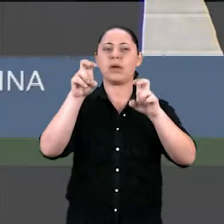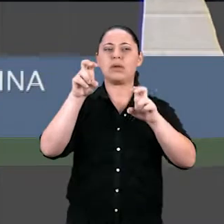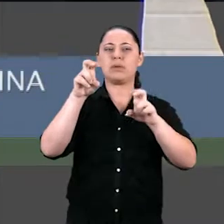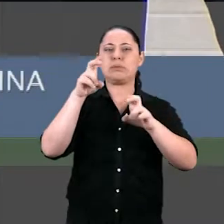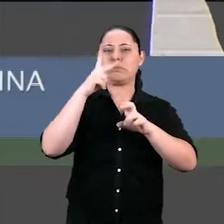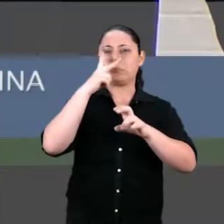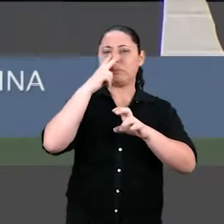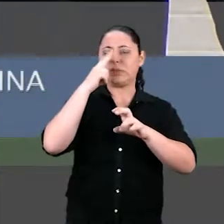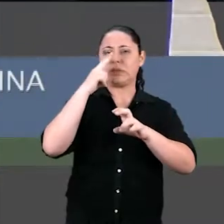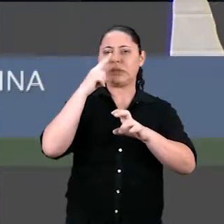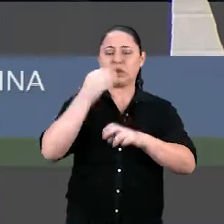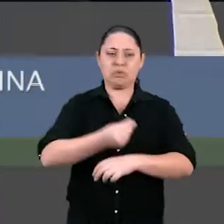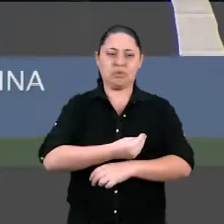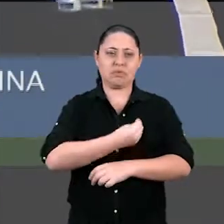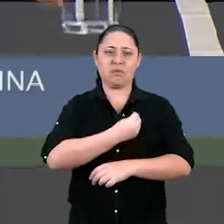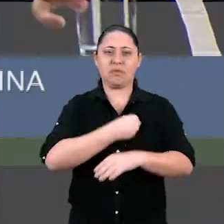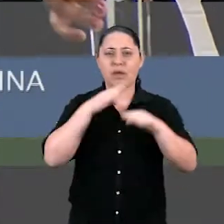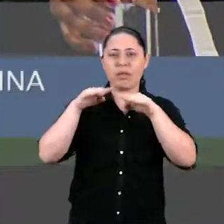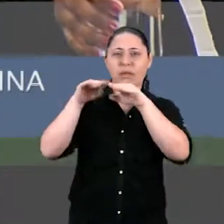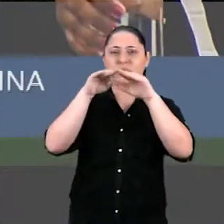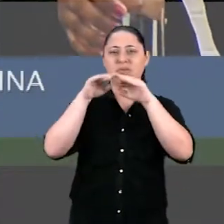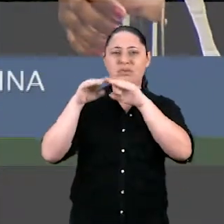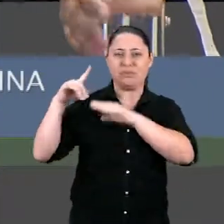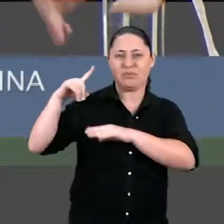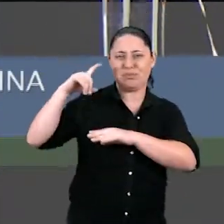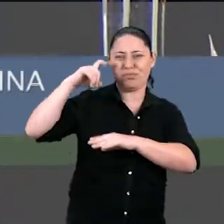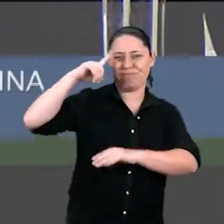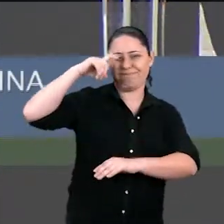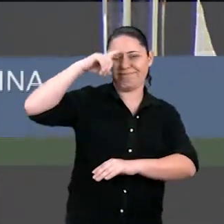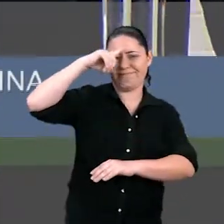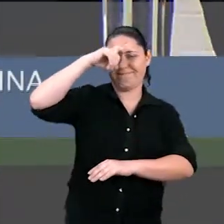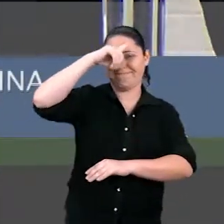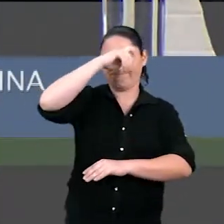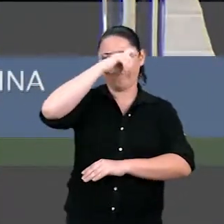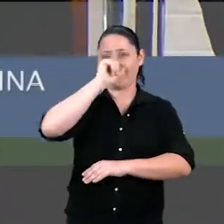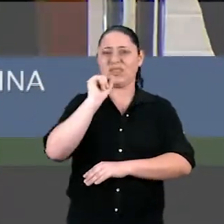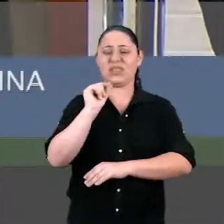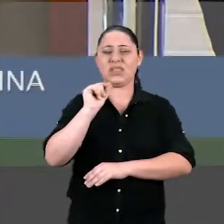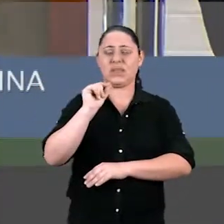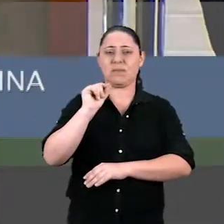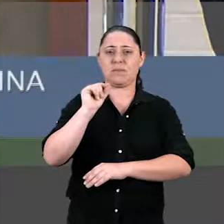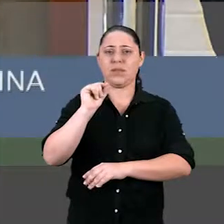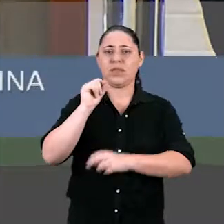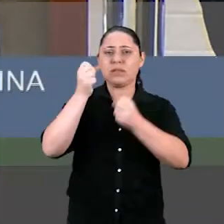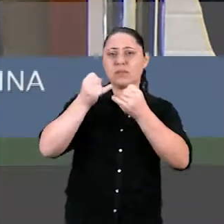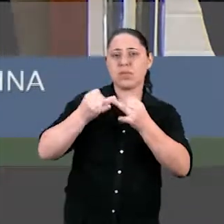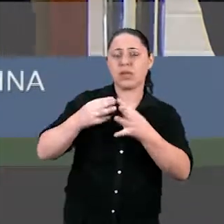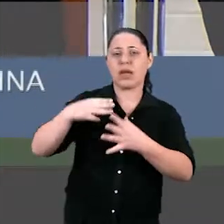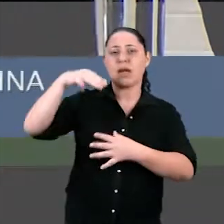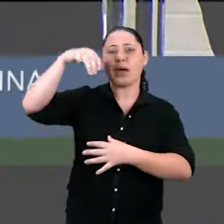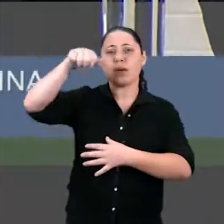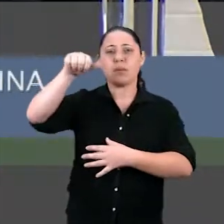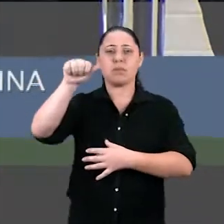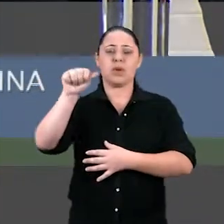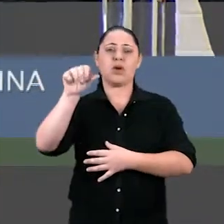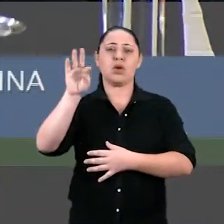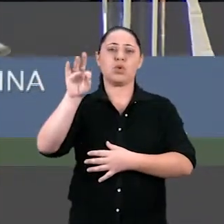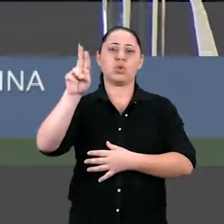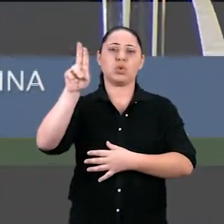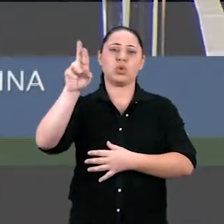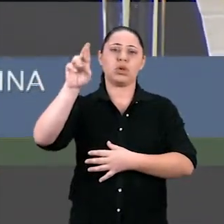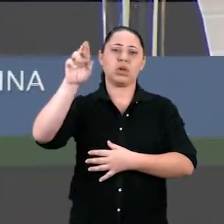tão caro, o tema do viver democrático, que para o Maturama, o chileno Maturama,